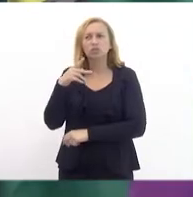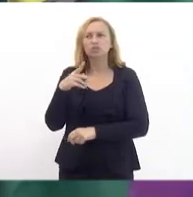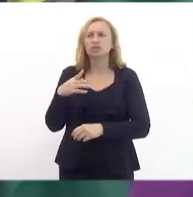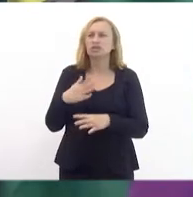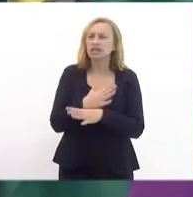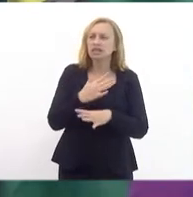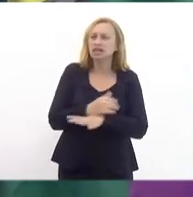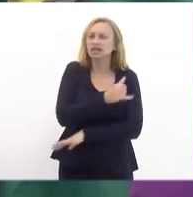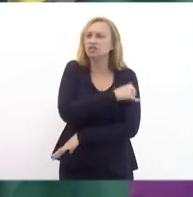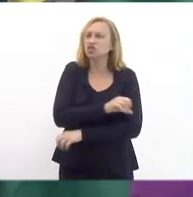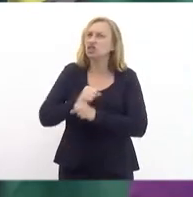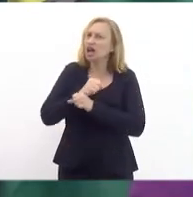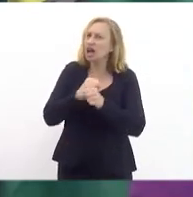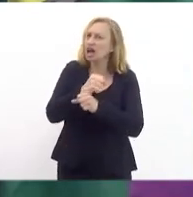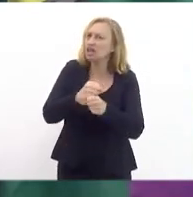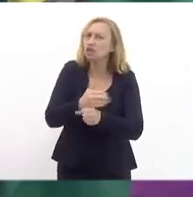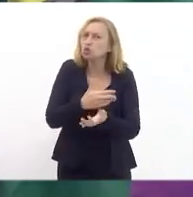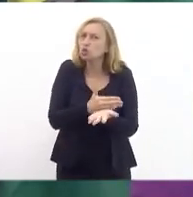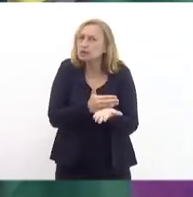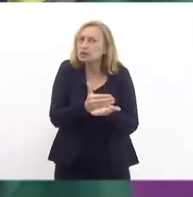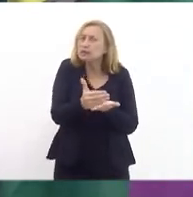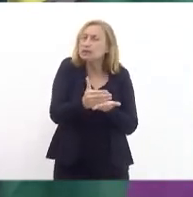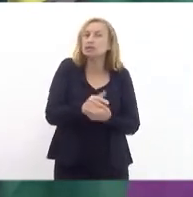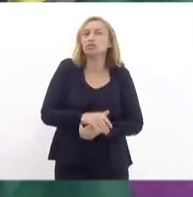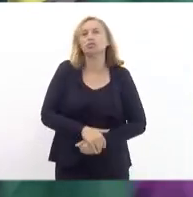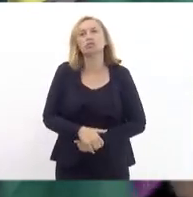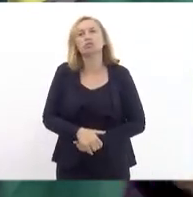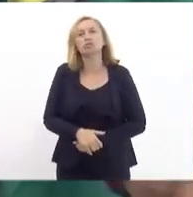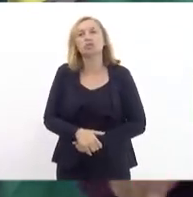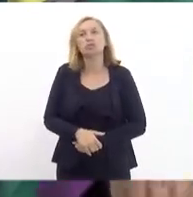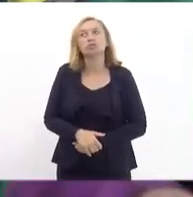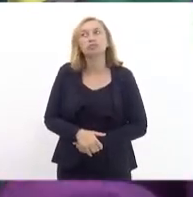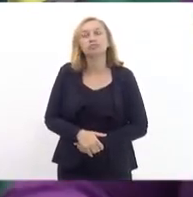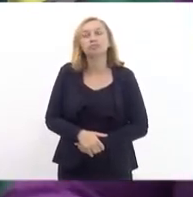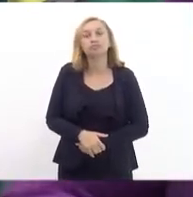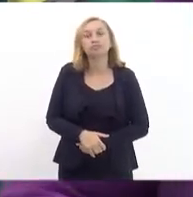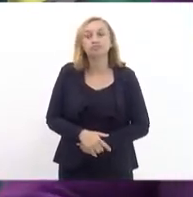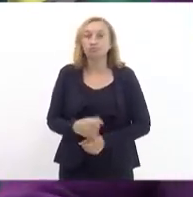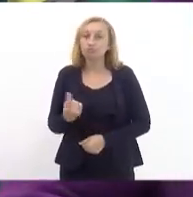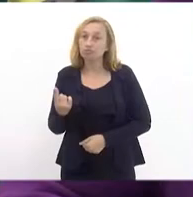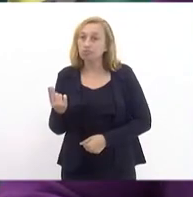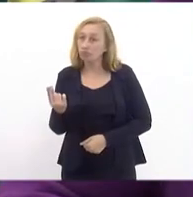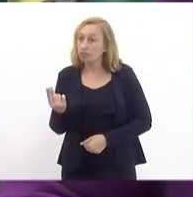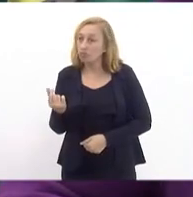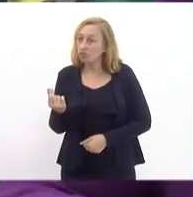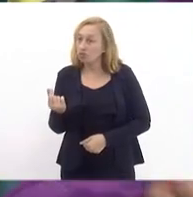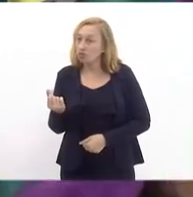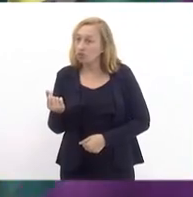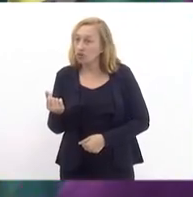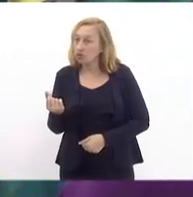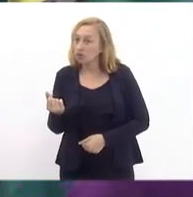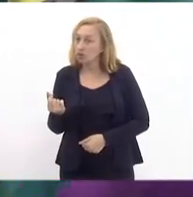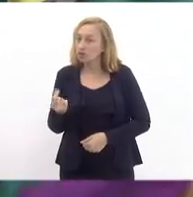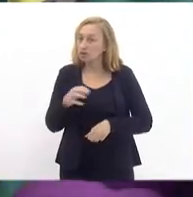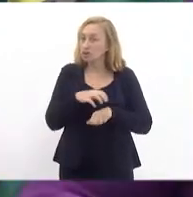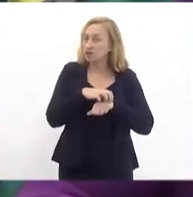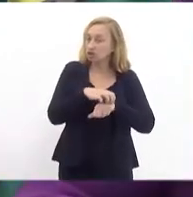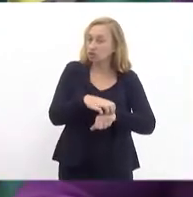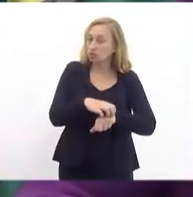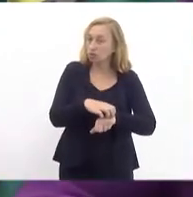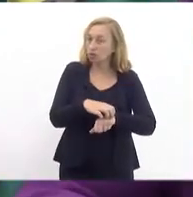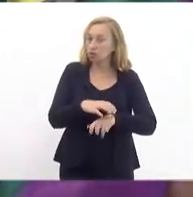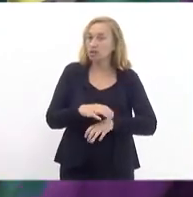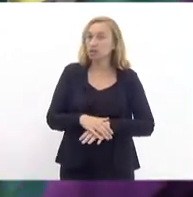No início, quando a gente ia ter um aumento de tarifa,